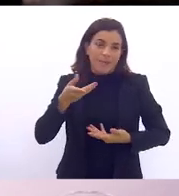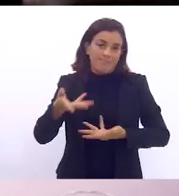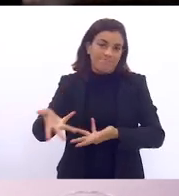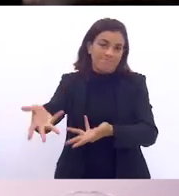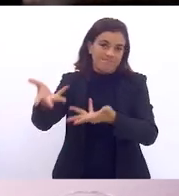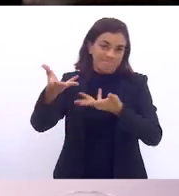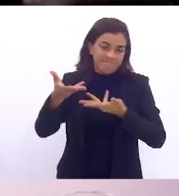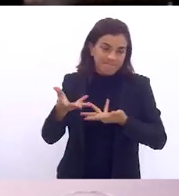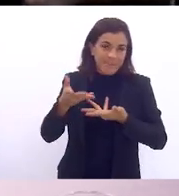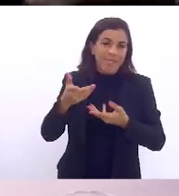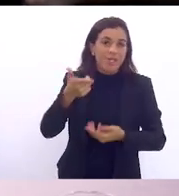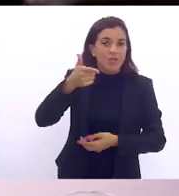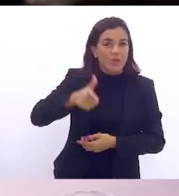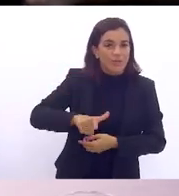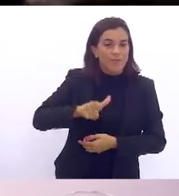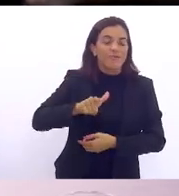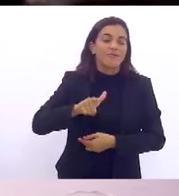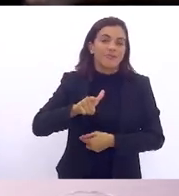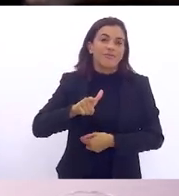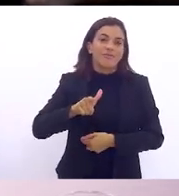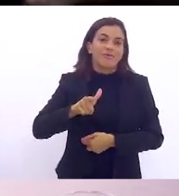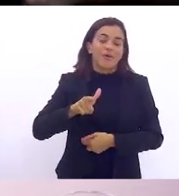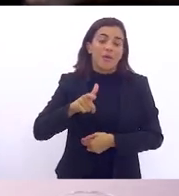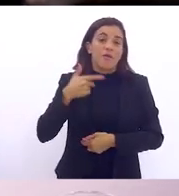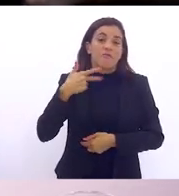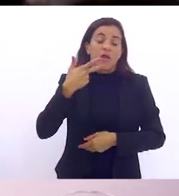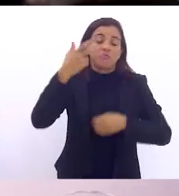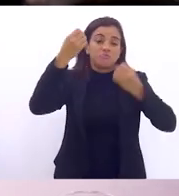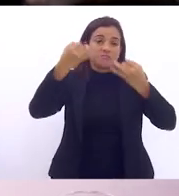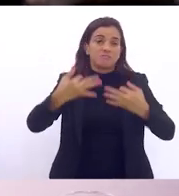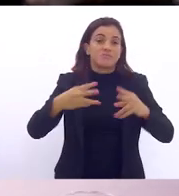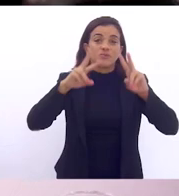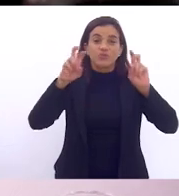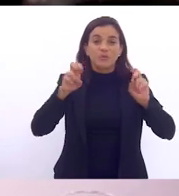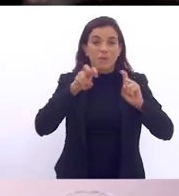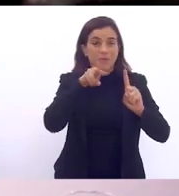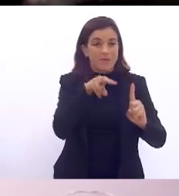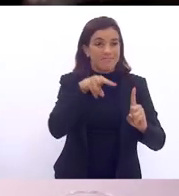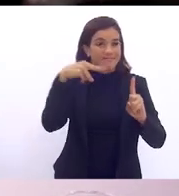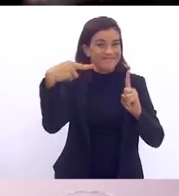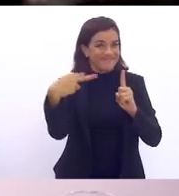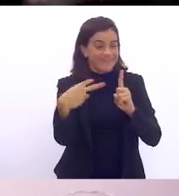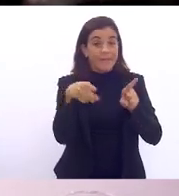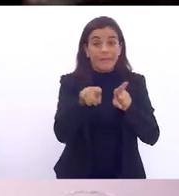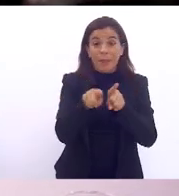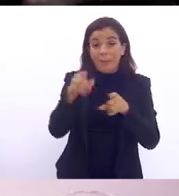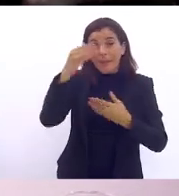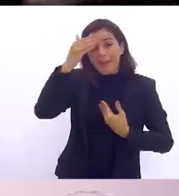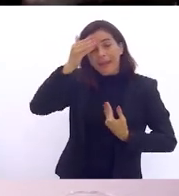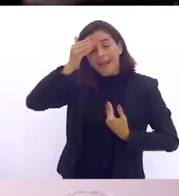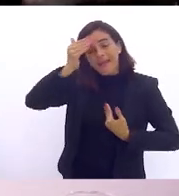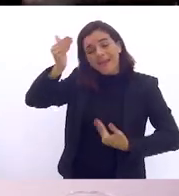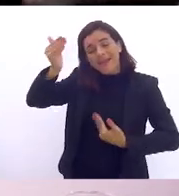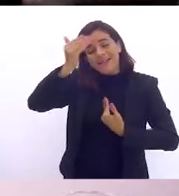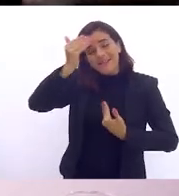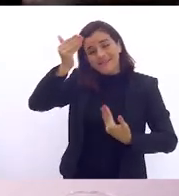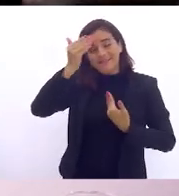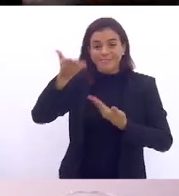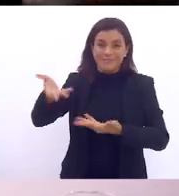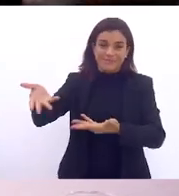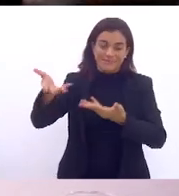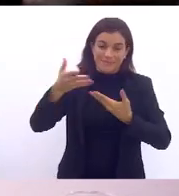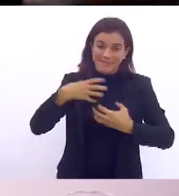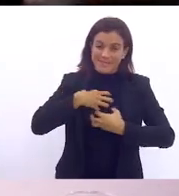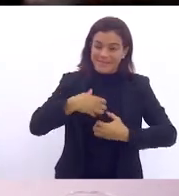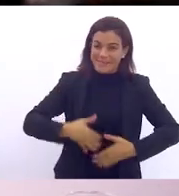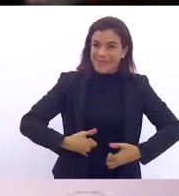e de novo Renovo eh a minha percepção minha minha a minha gratidão por pelo convite e me sinto